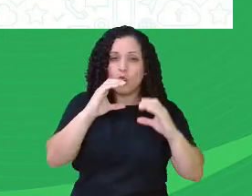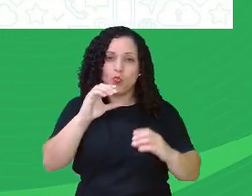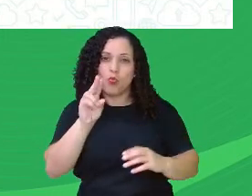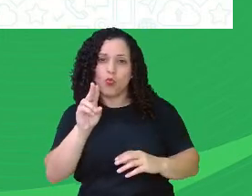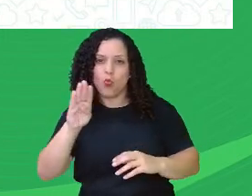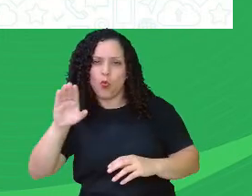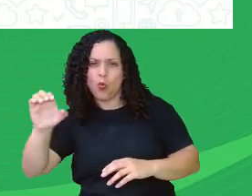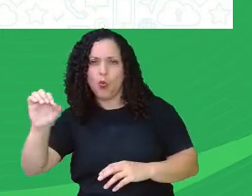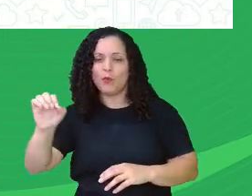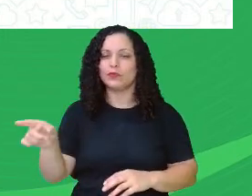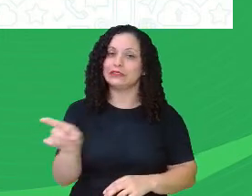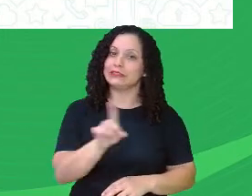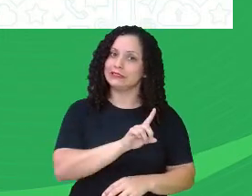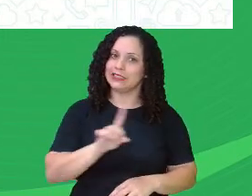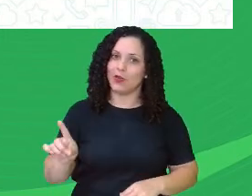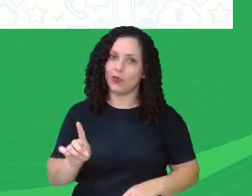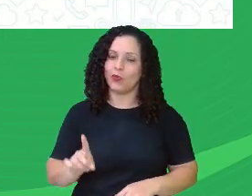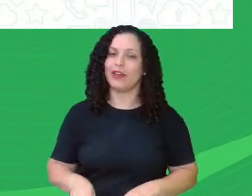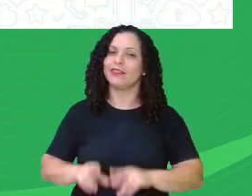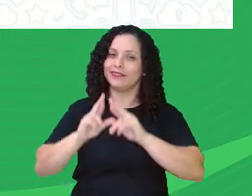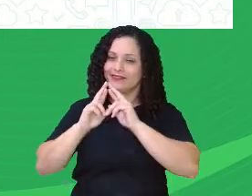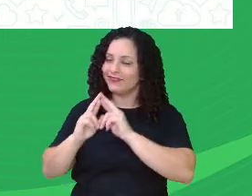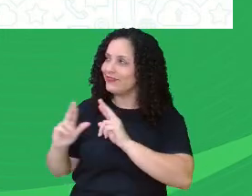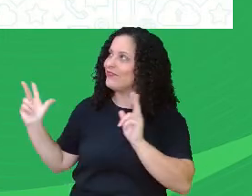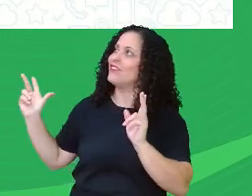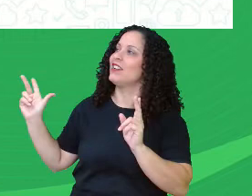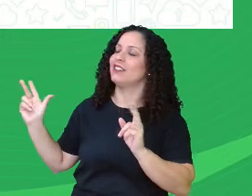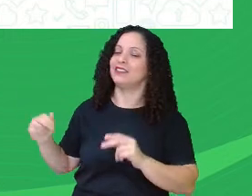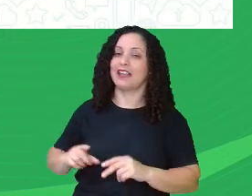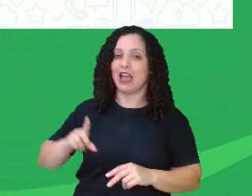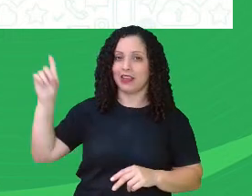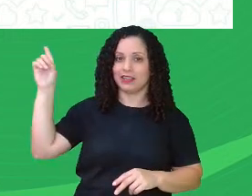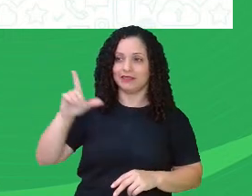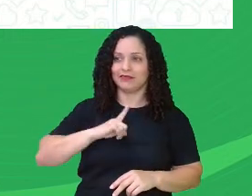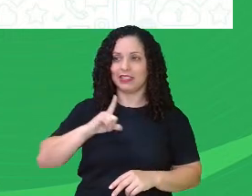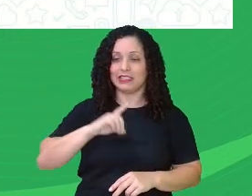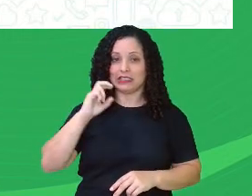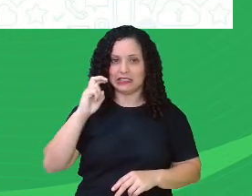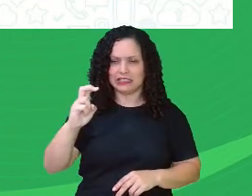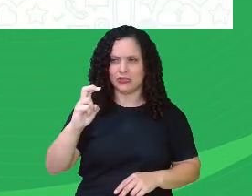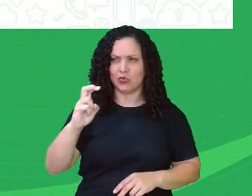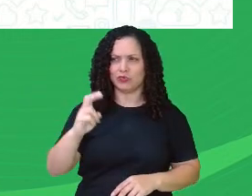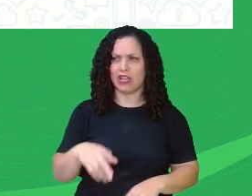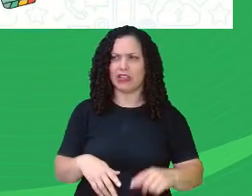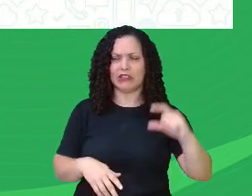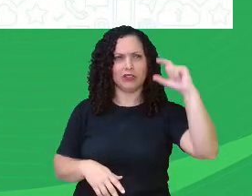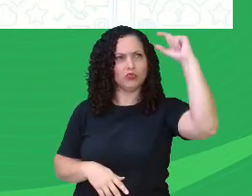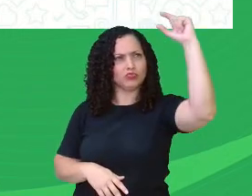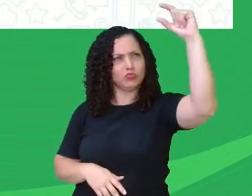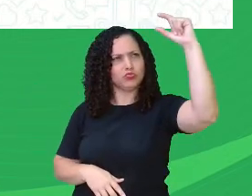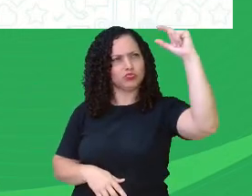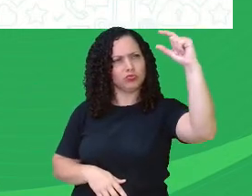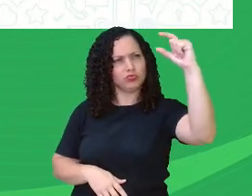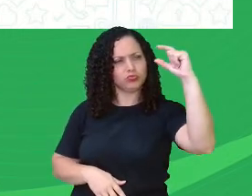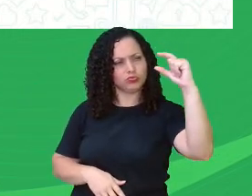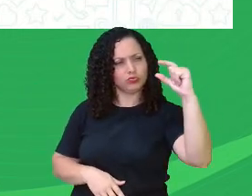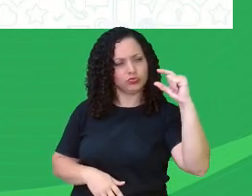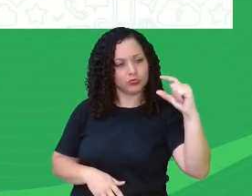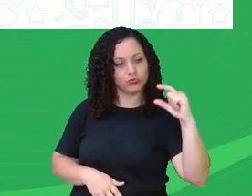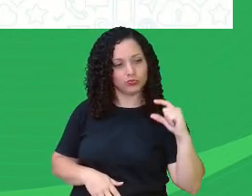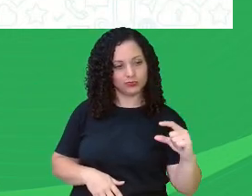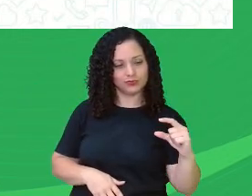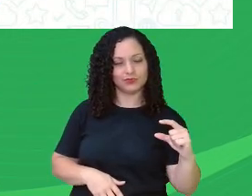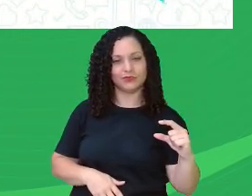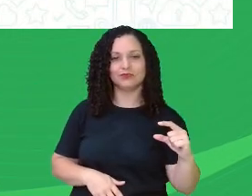ele mesmo. Não, porque eles não são iguais. Observe que aí tem 5 cubos, ó, na lateral tem, ó, 5 cubos aí, ó, tá